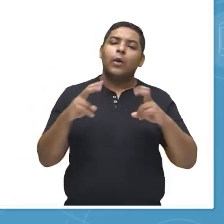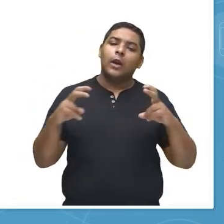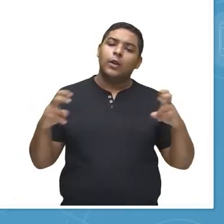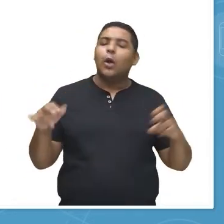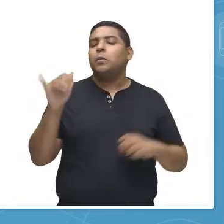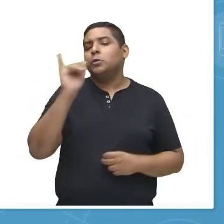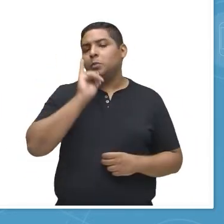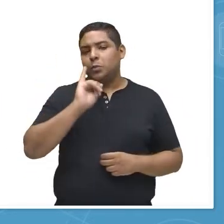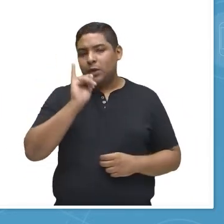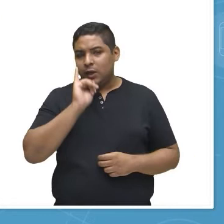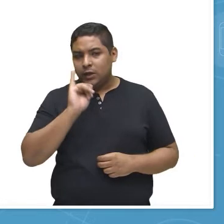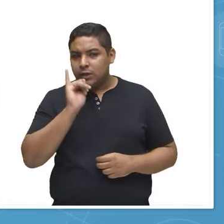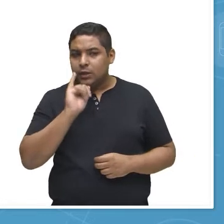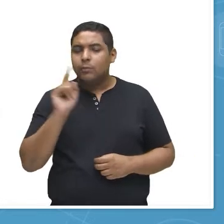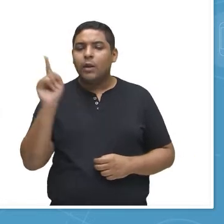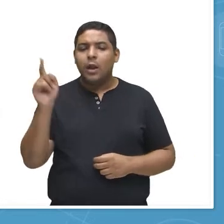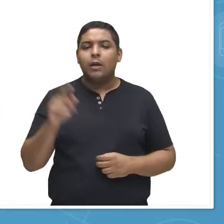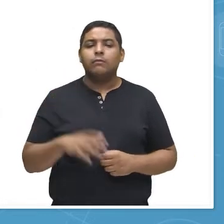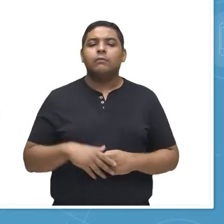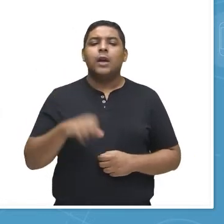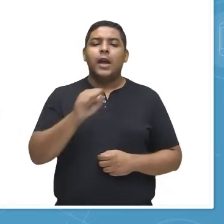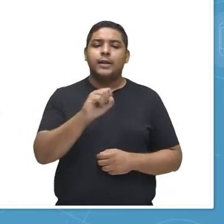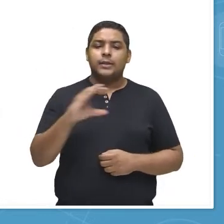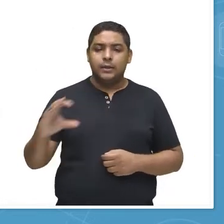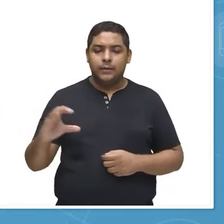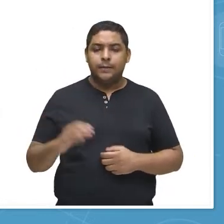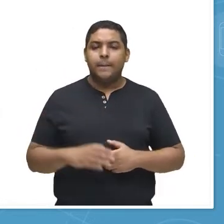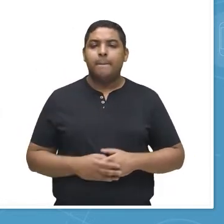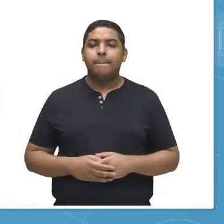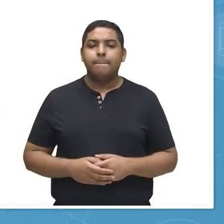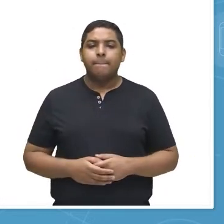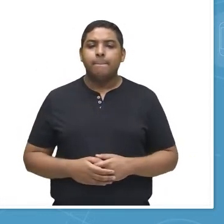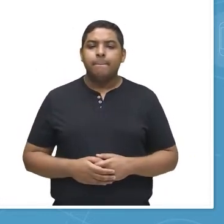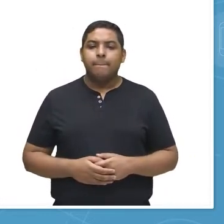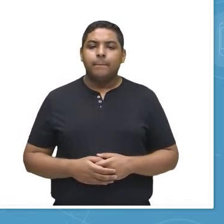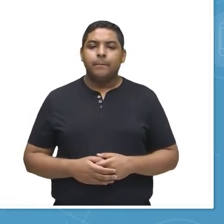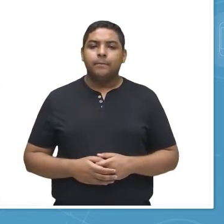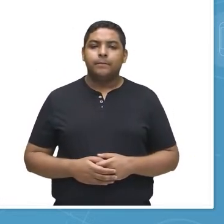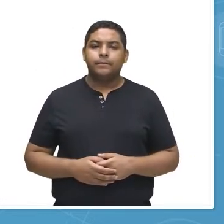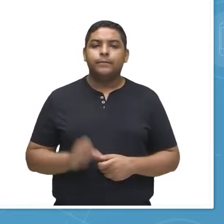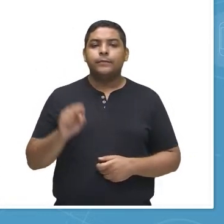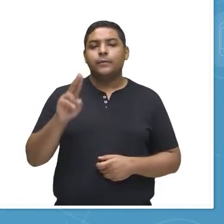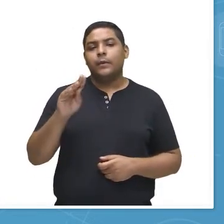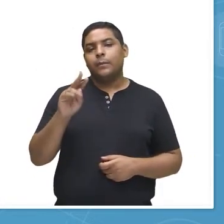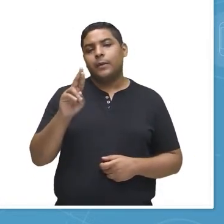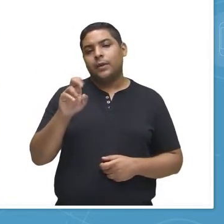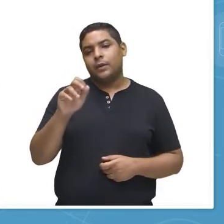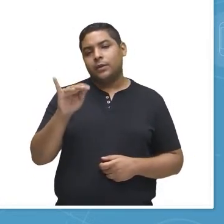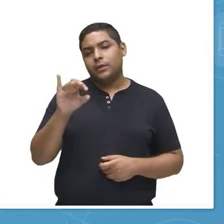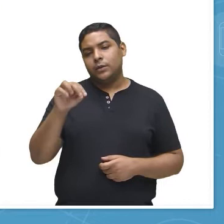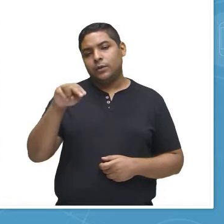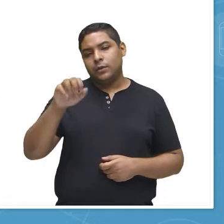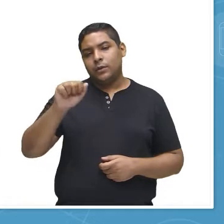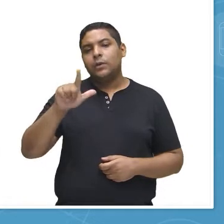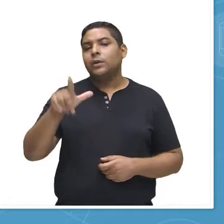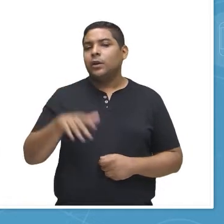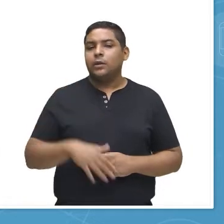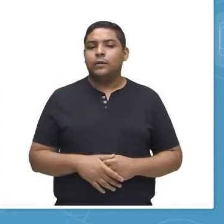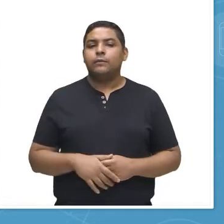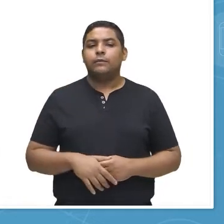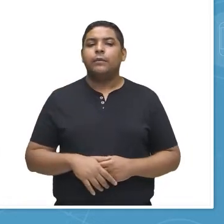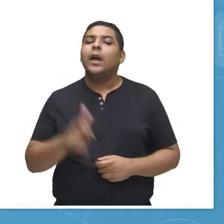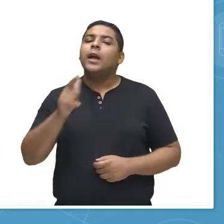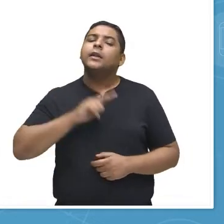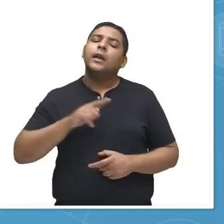regional e sua influência dentro da região, tá? Centros subregionais exercem